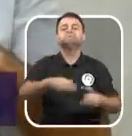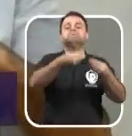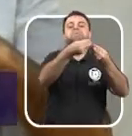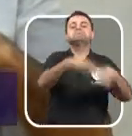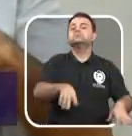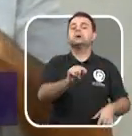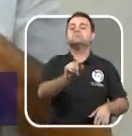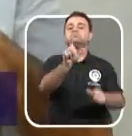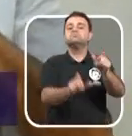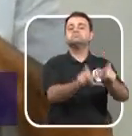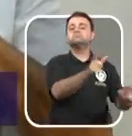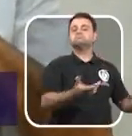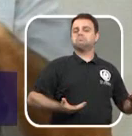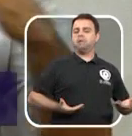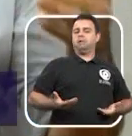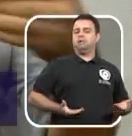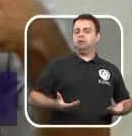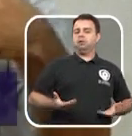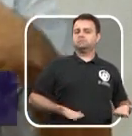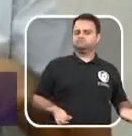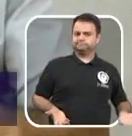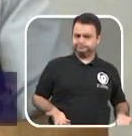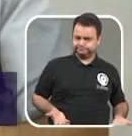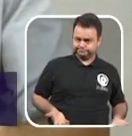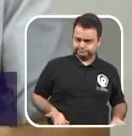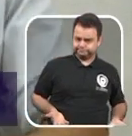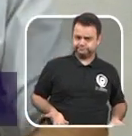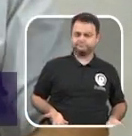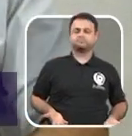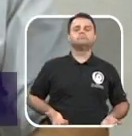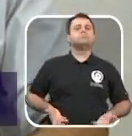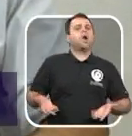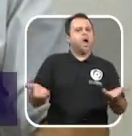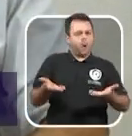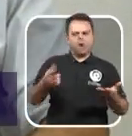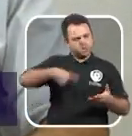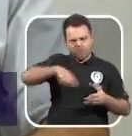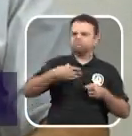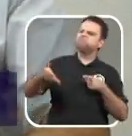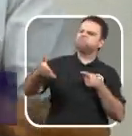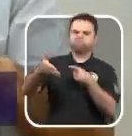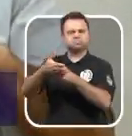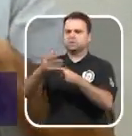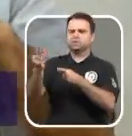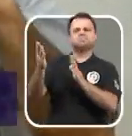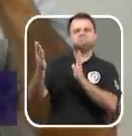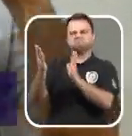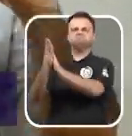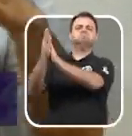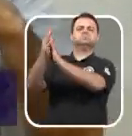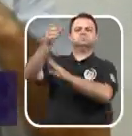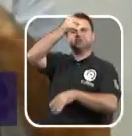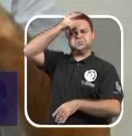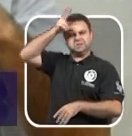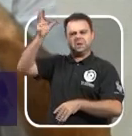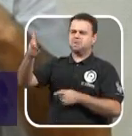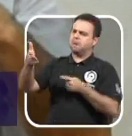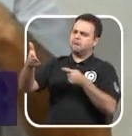conseguimos inverter um pouco essa lógica agora, porque nós estamos antecipando e indo direto no gabinete do prefeito. A verdade é que nós